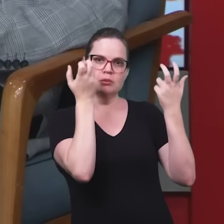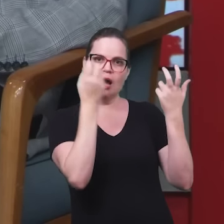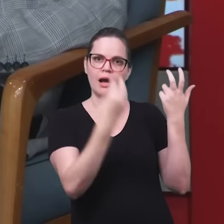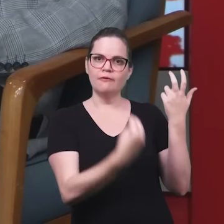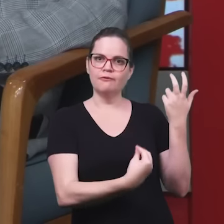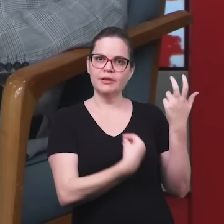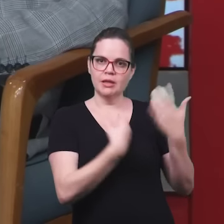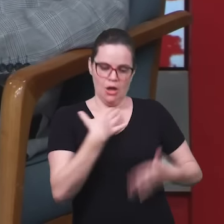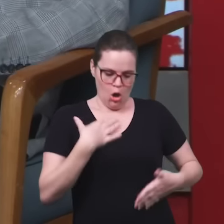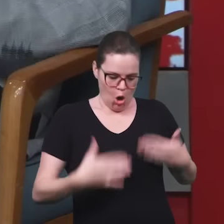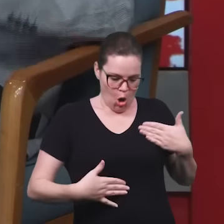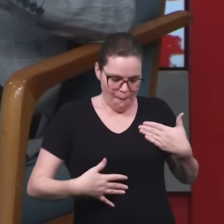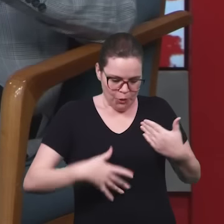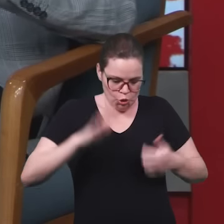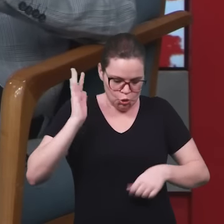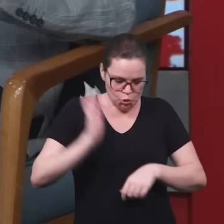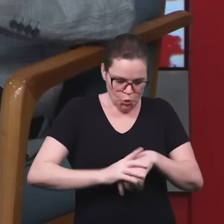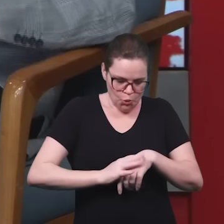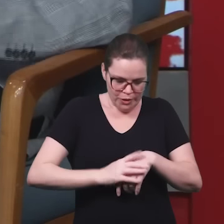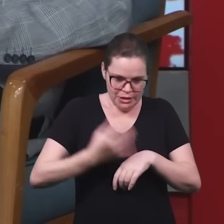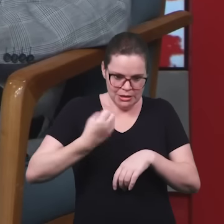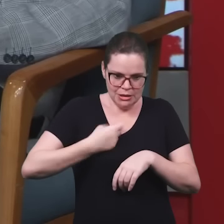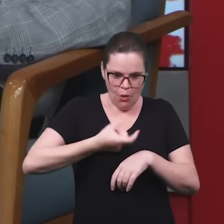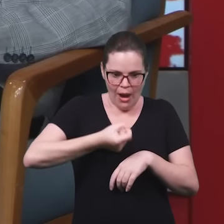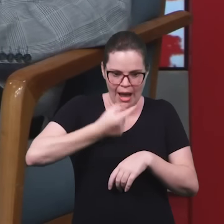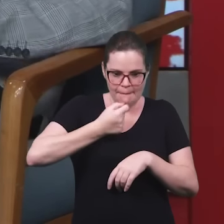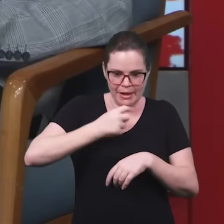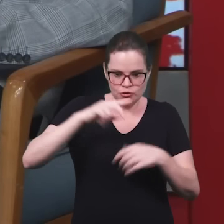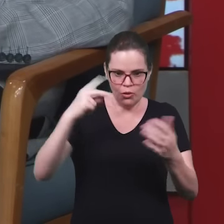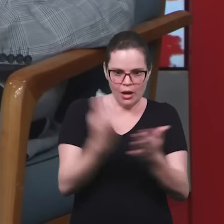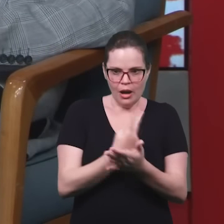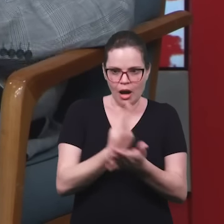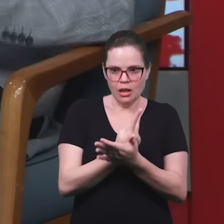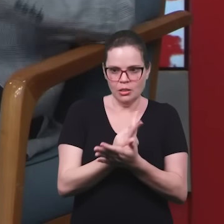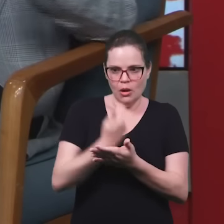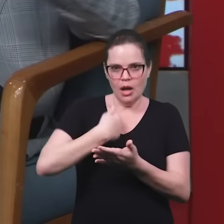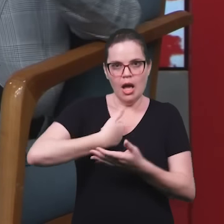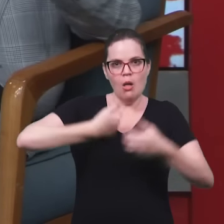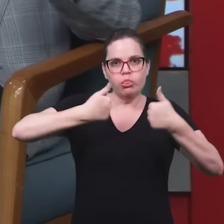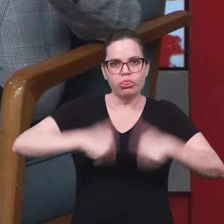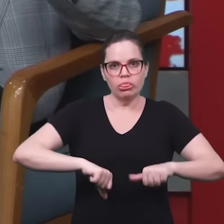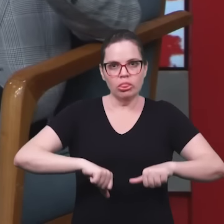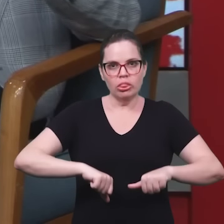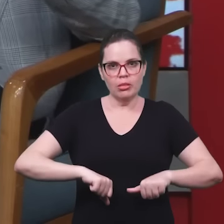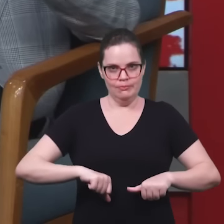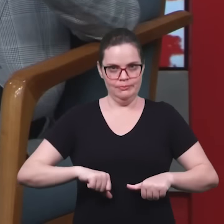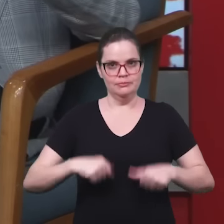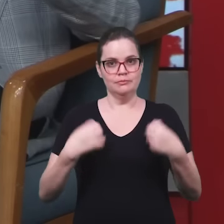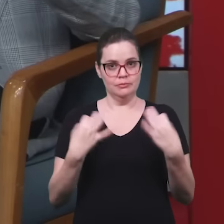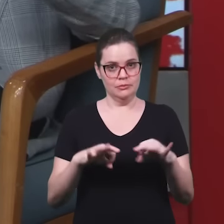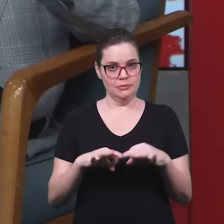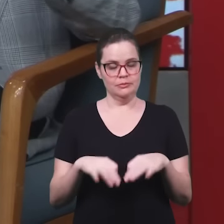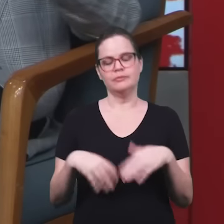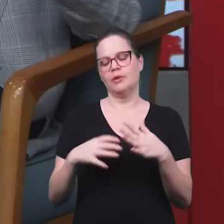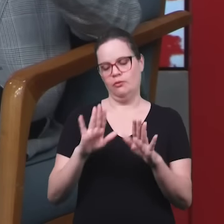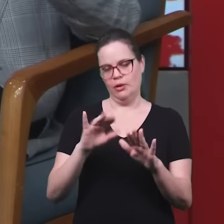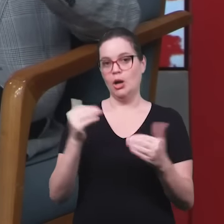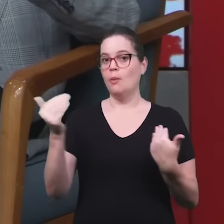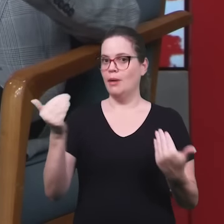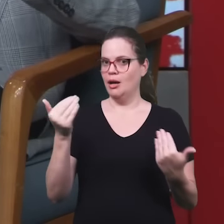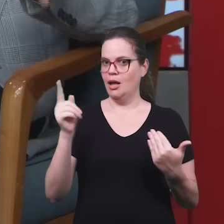espiritual, que você usa na igreja quando você detecta